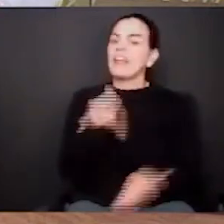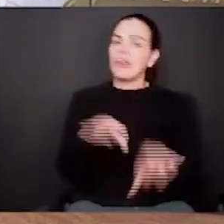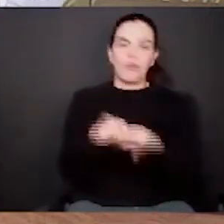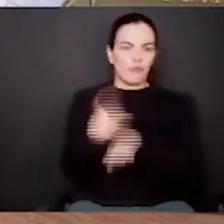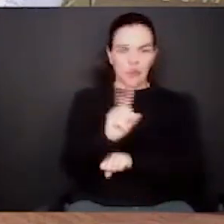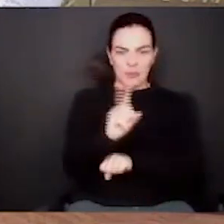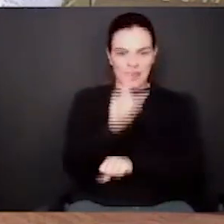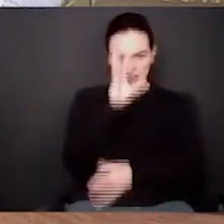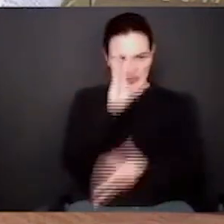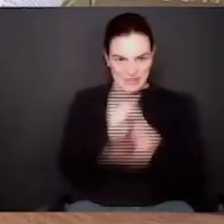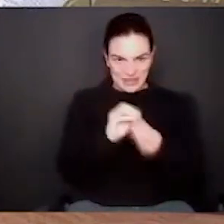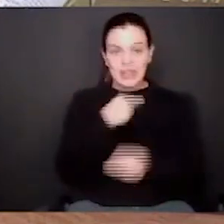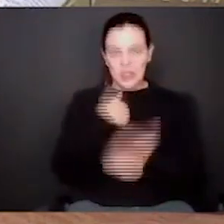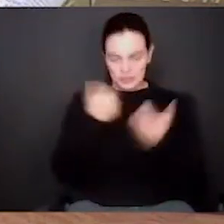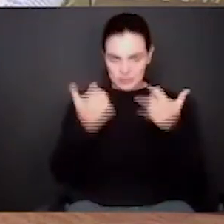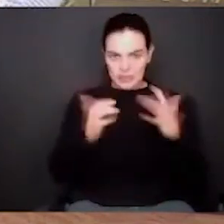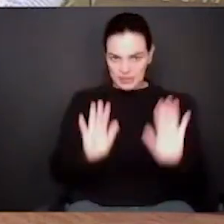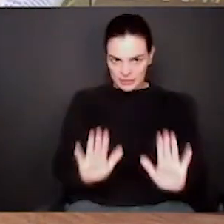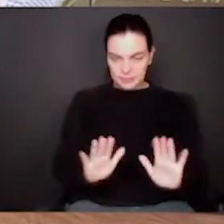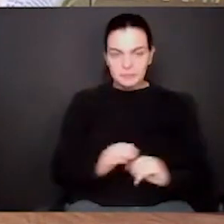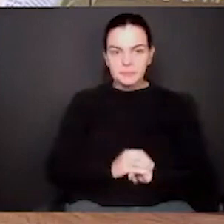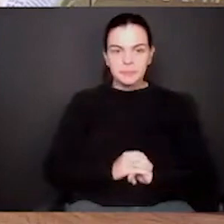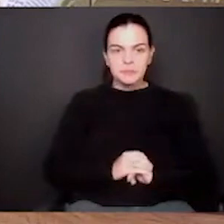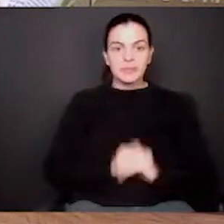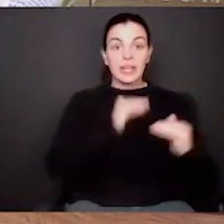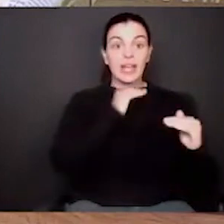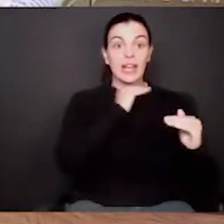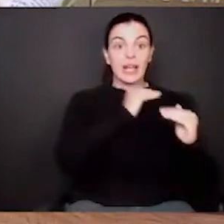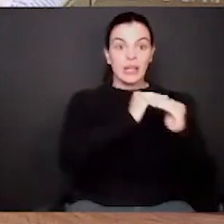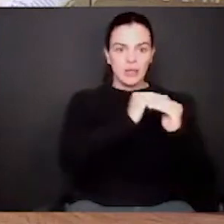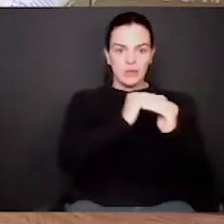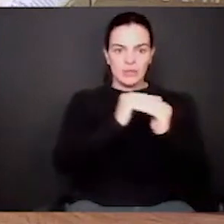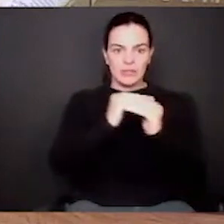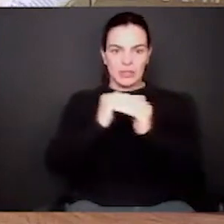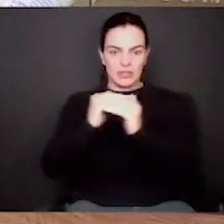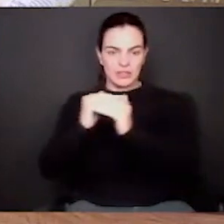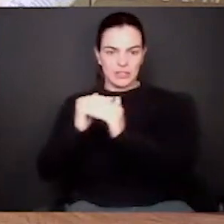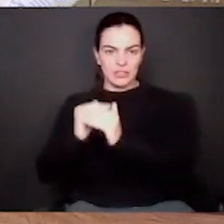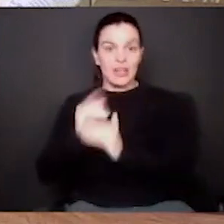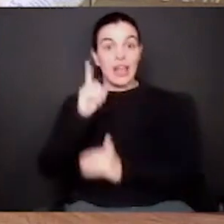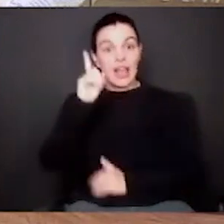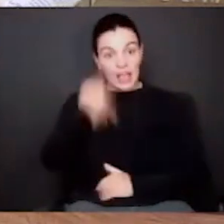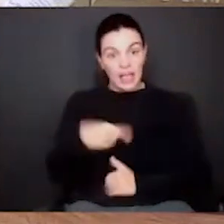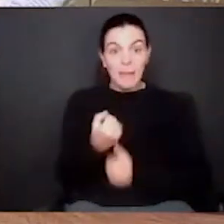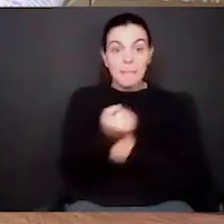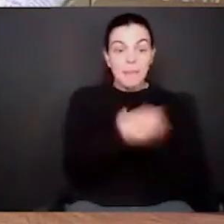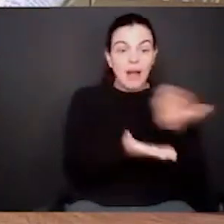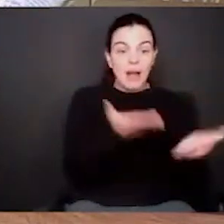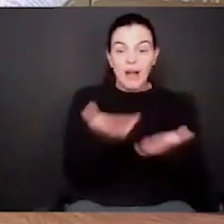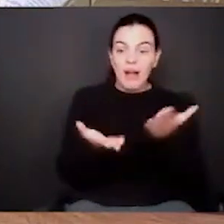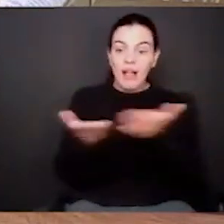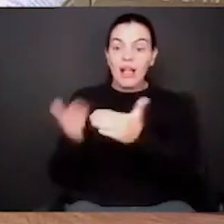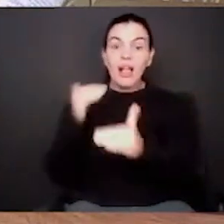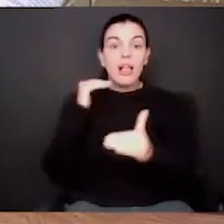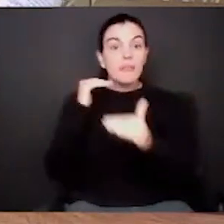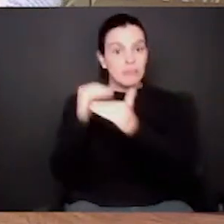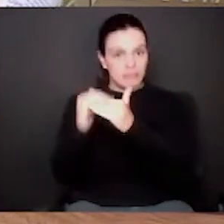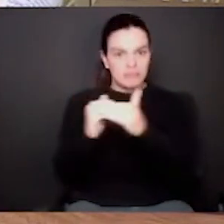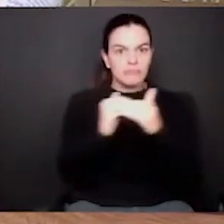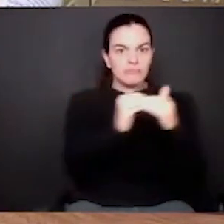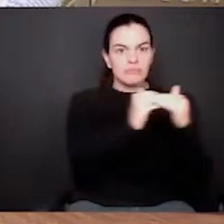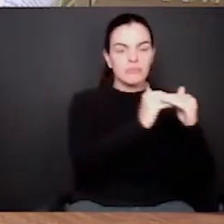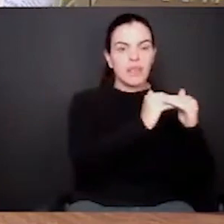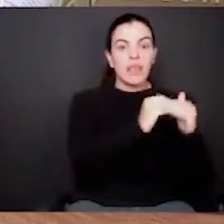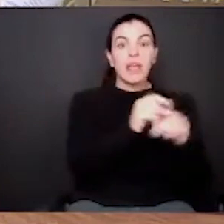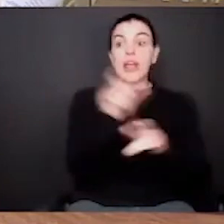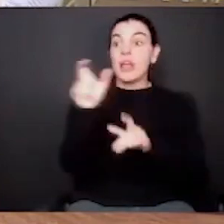Equidade é tratar os iguais de forma igual e os desiguais de forma desigual. de modo que a gente